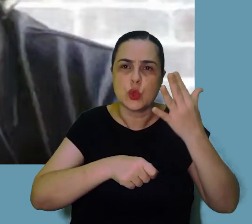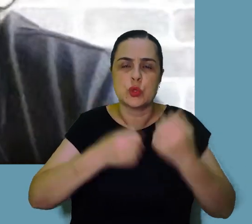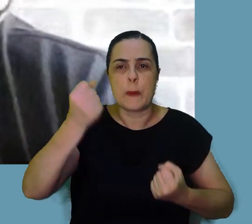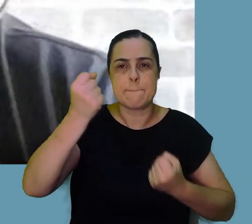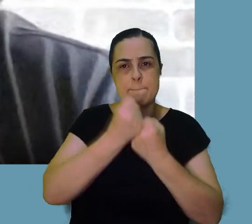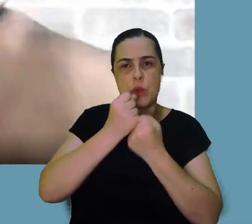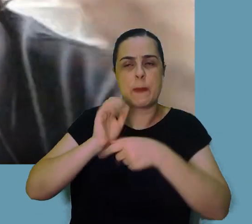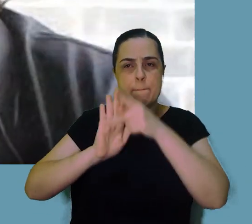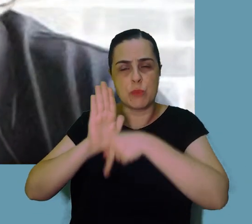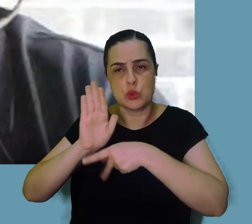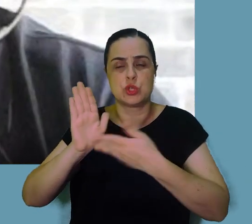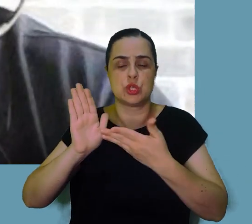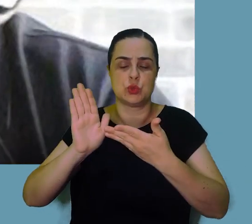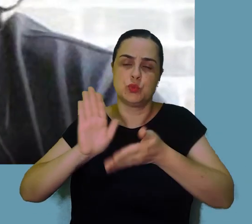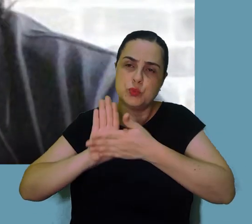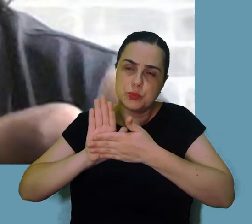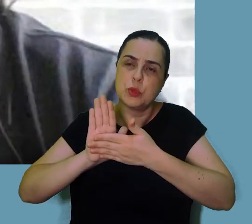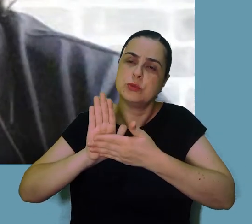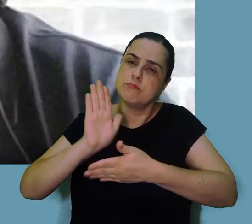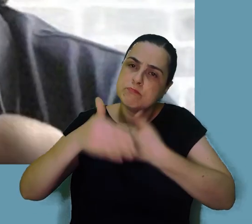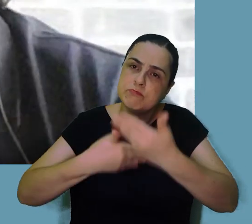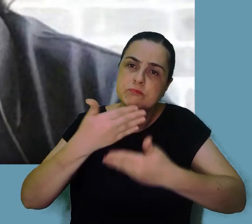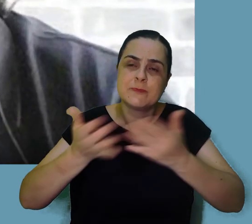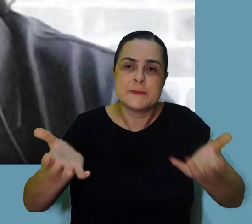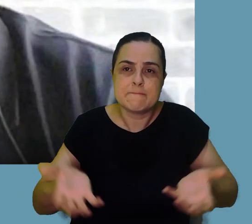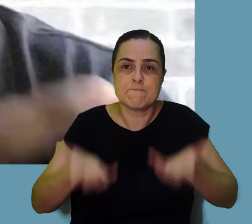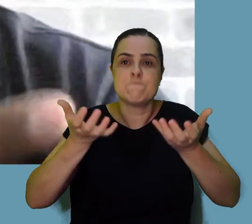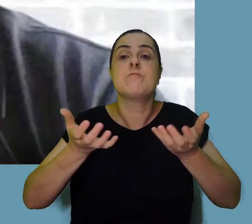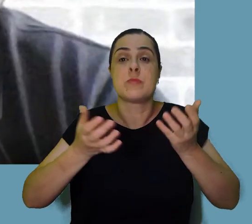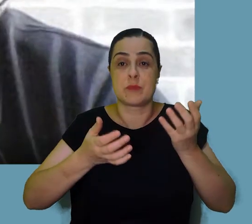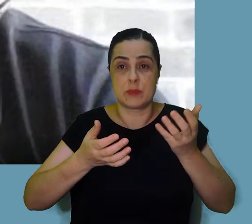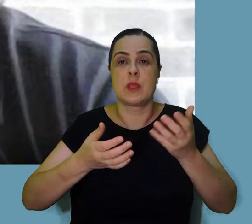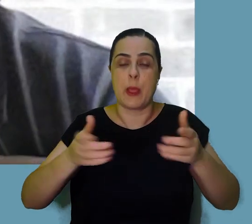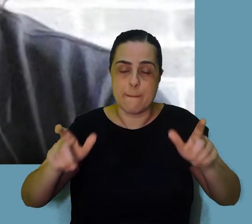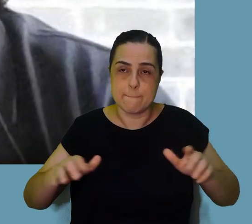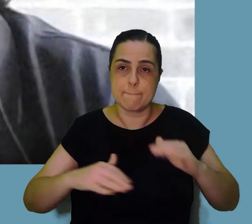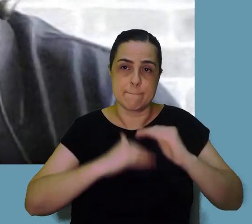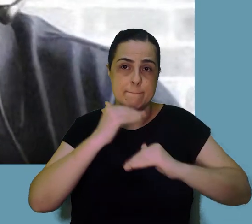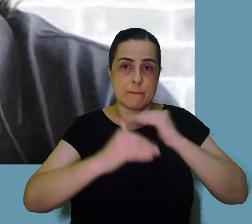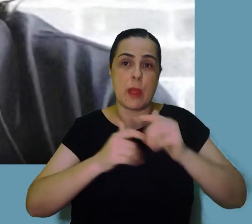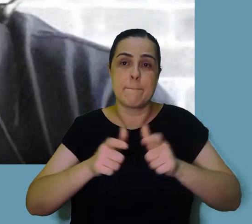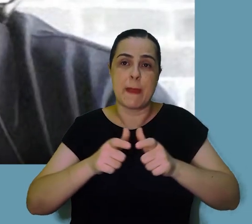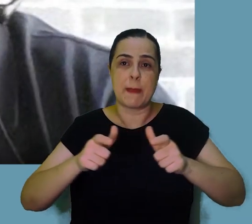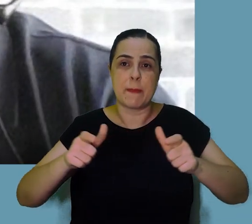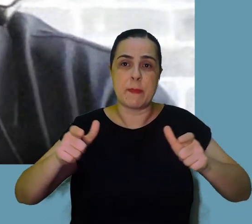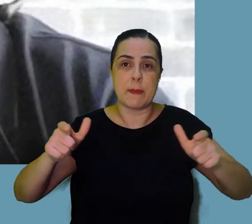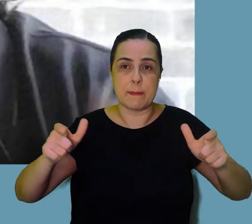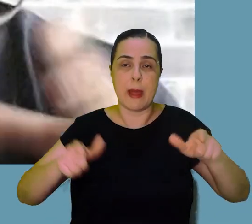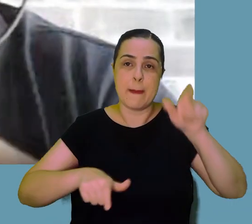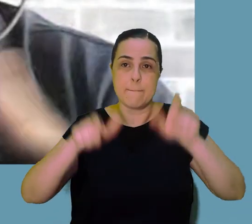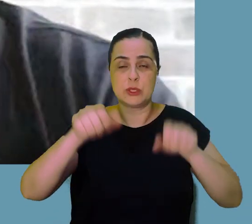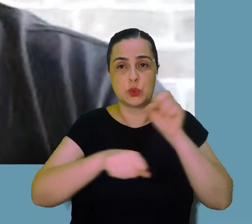projetos e organizações e institutos que fomentem a formação de mão de obra qualificada para ocupar as posições de